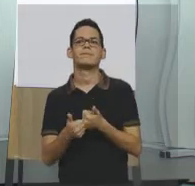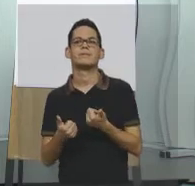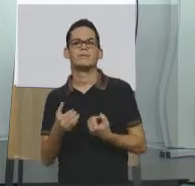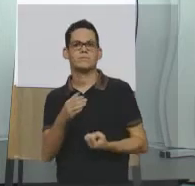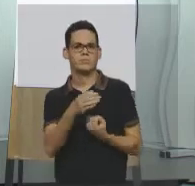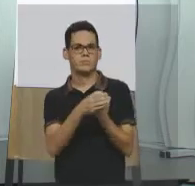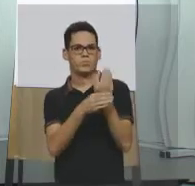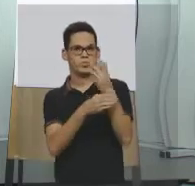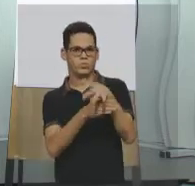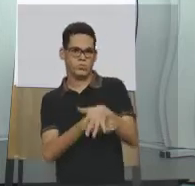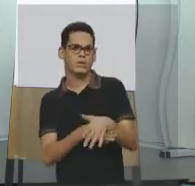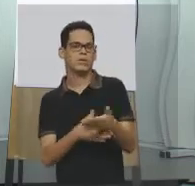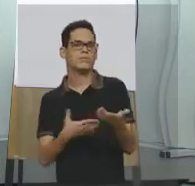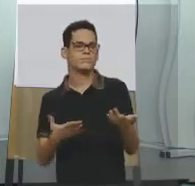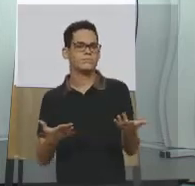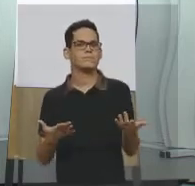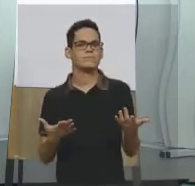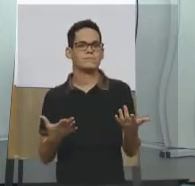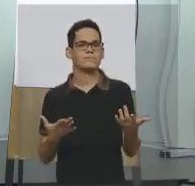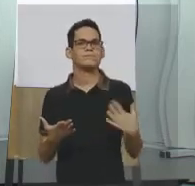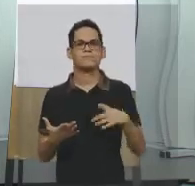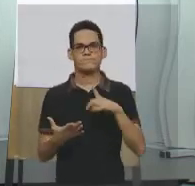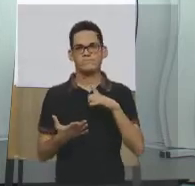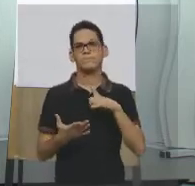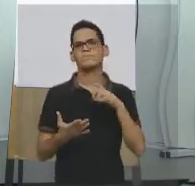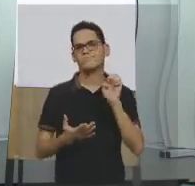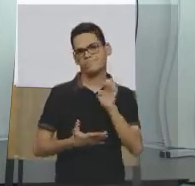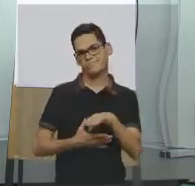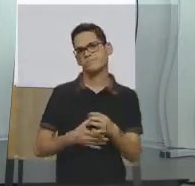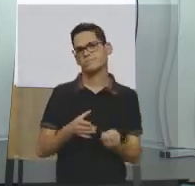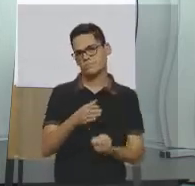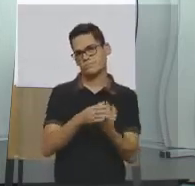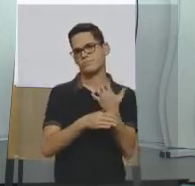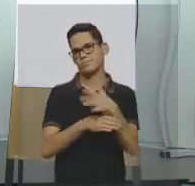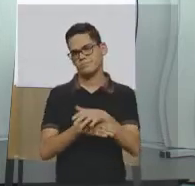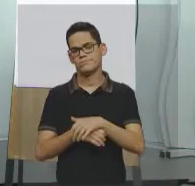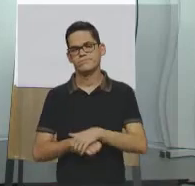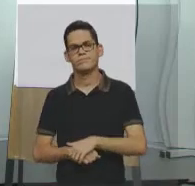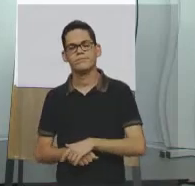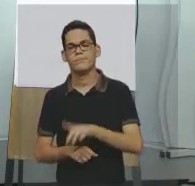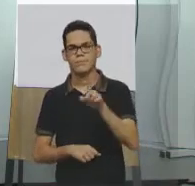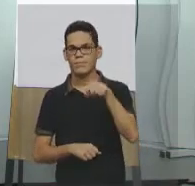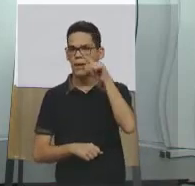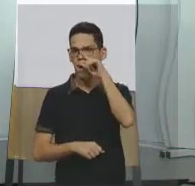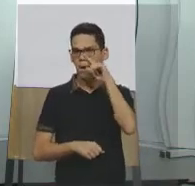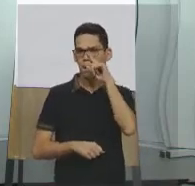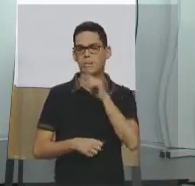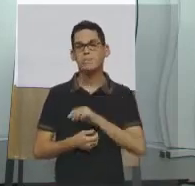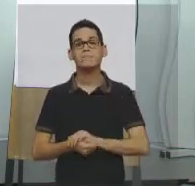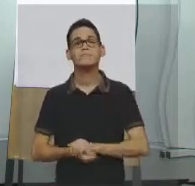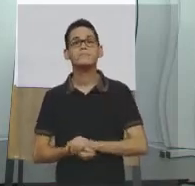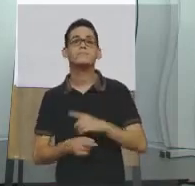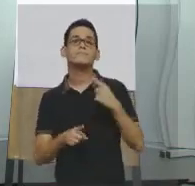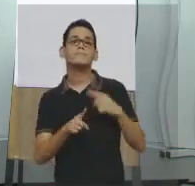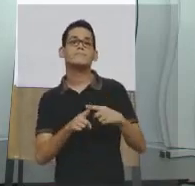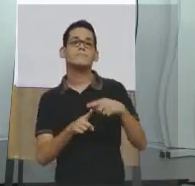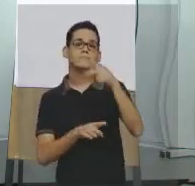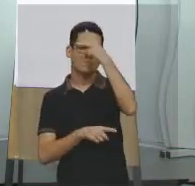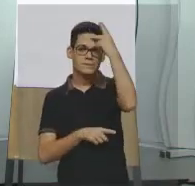vulcão, um vulcão que pode, sim, entrar em erupção. É realmente um risco. Por que essas pessoas estão